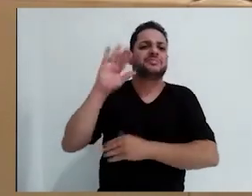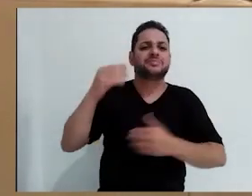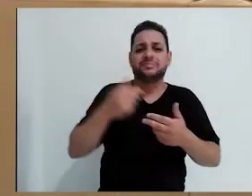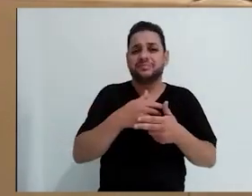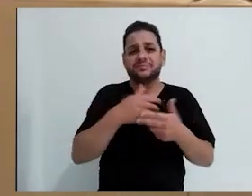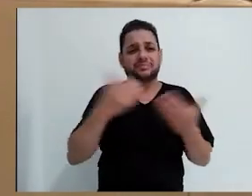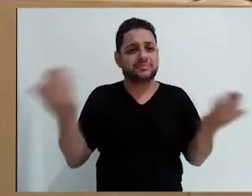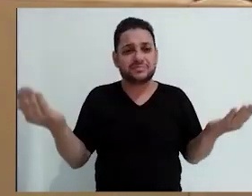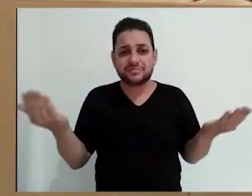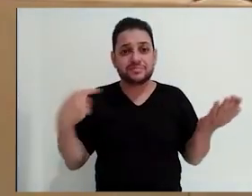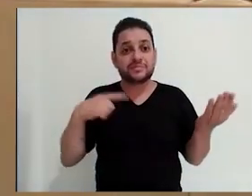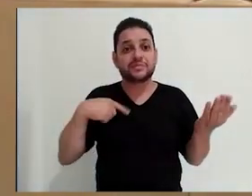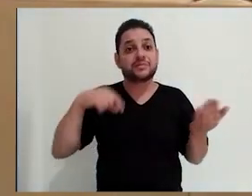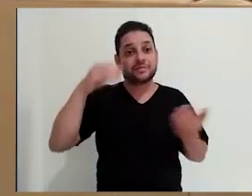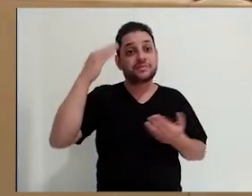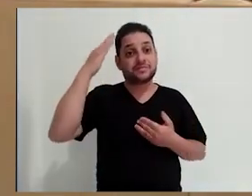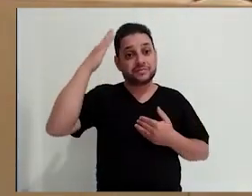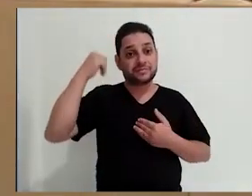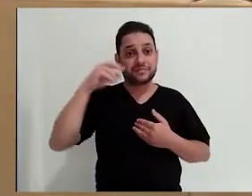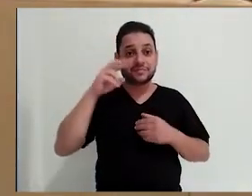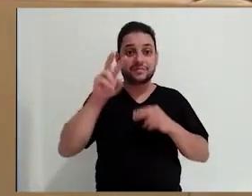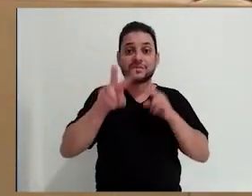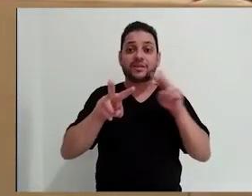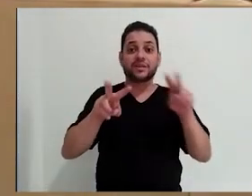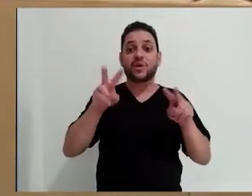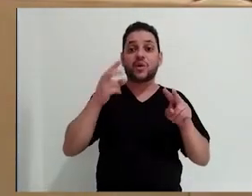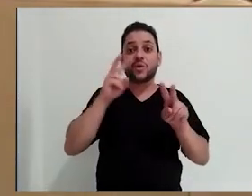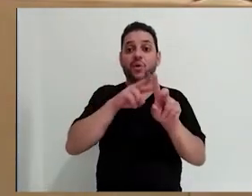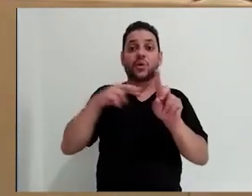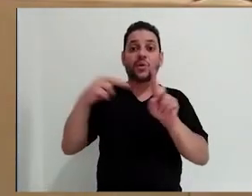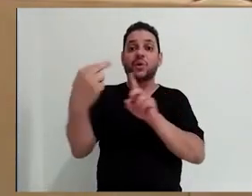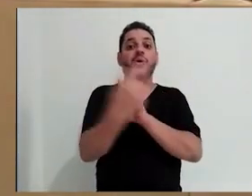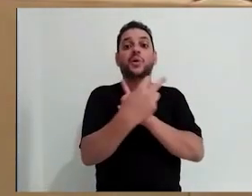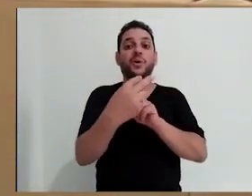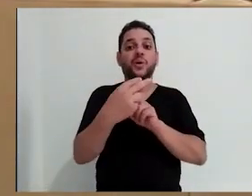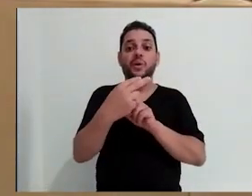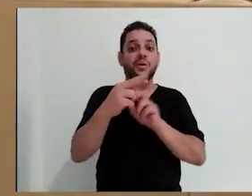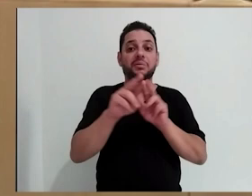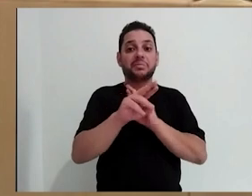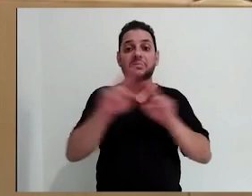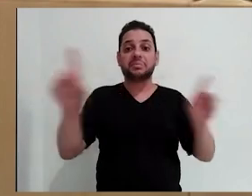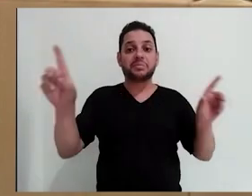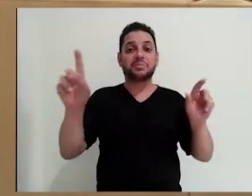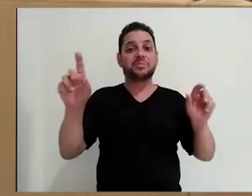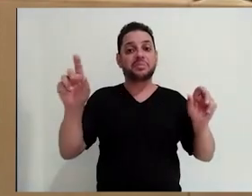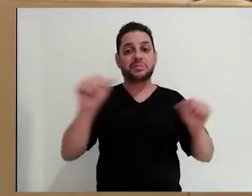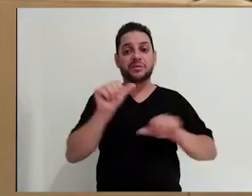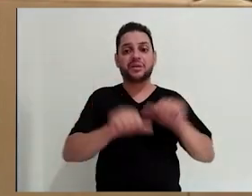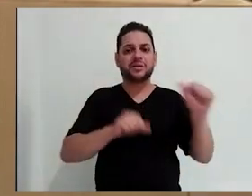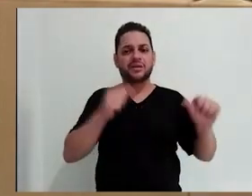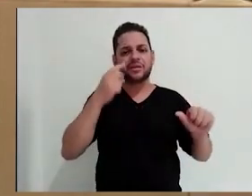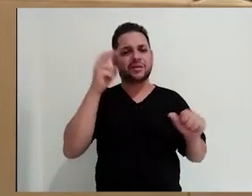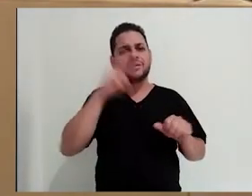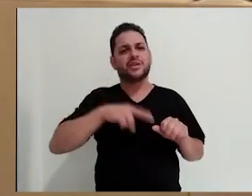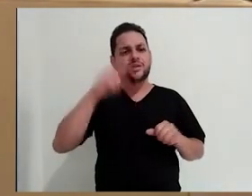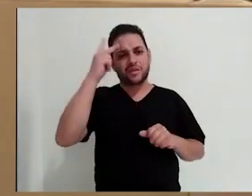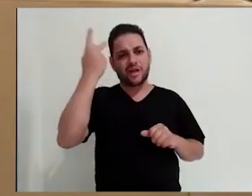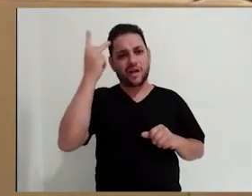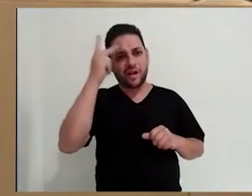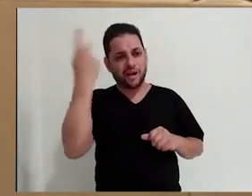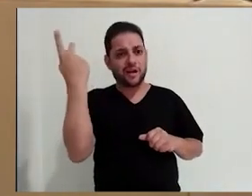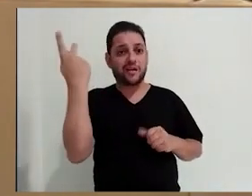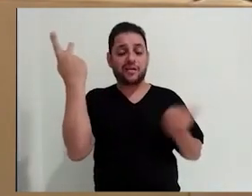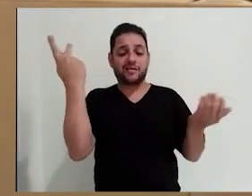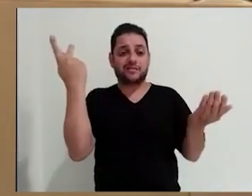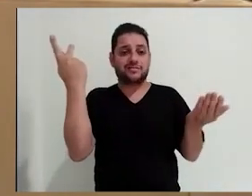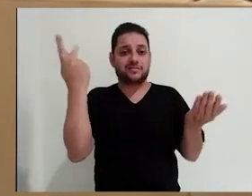então realmente a gente olha com outra perspectiva. É mais para vocês terem essa perspectiva histórica, né? Que tudo é a base, né? Para que a gente